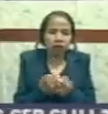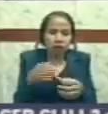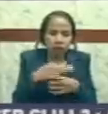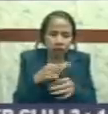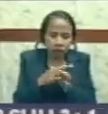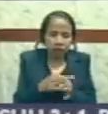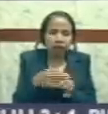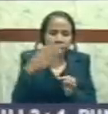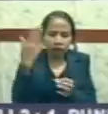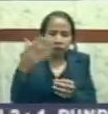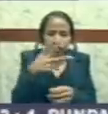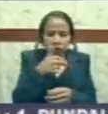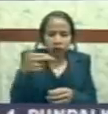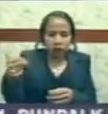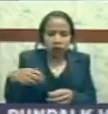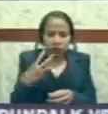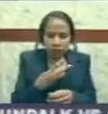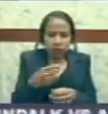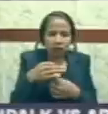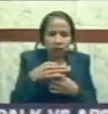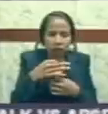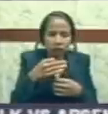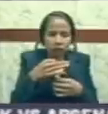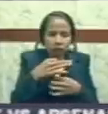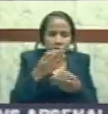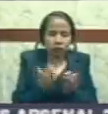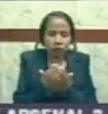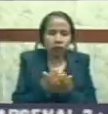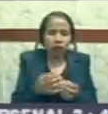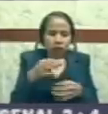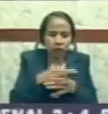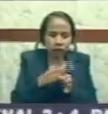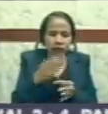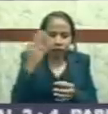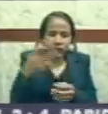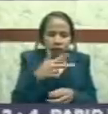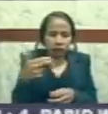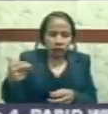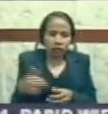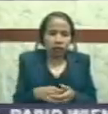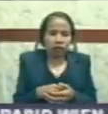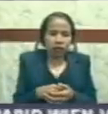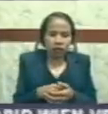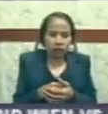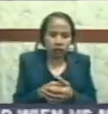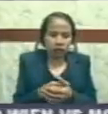vale nuneze. Ita ne ro, ita hadiah fali Indonesia, manutensau mus Indonesia, Indonesia makair tan.